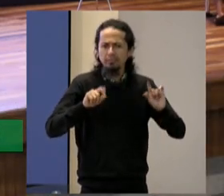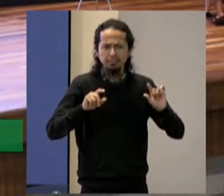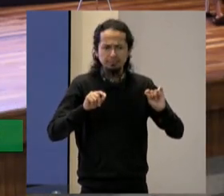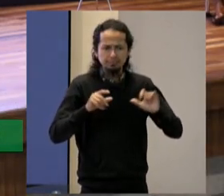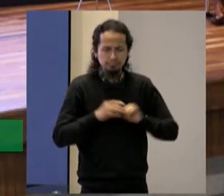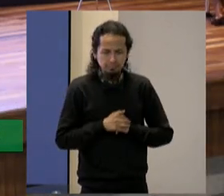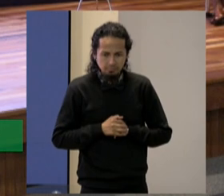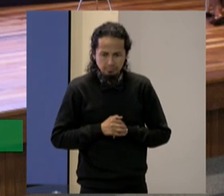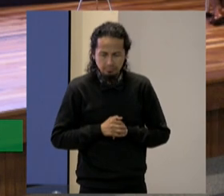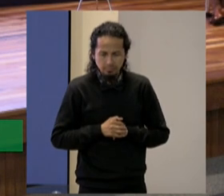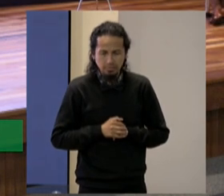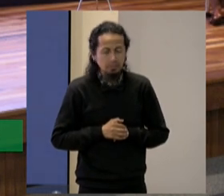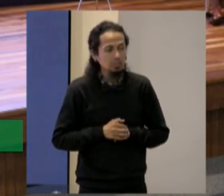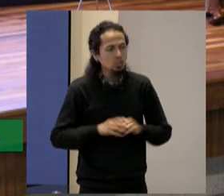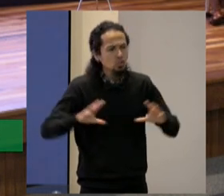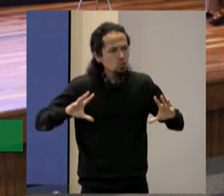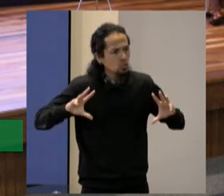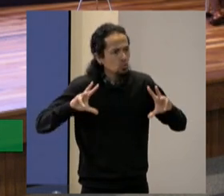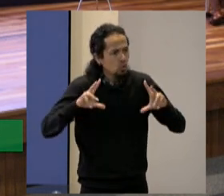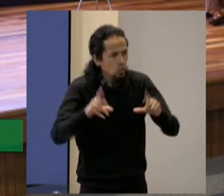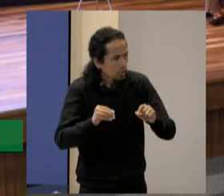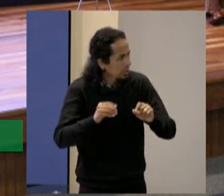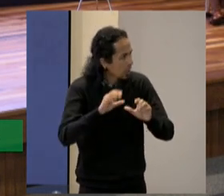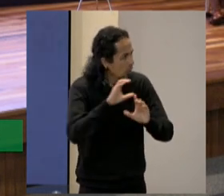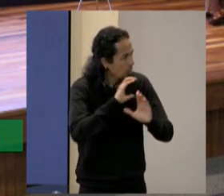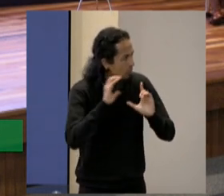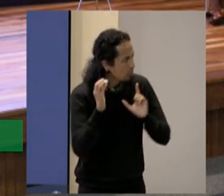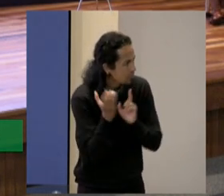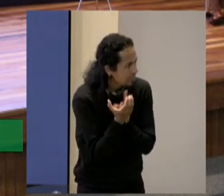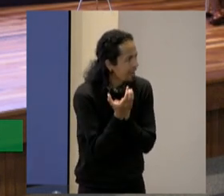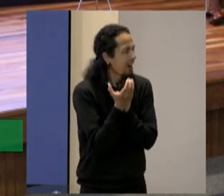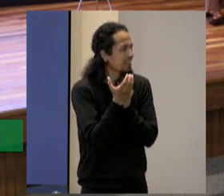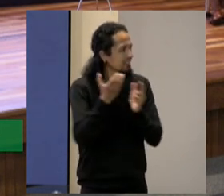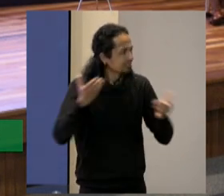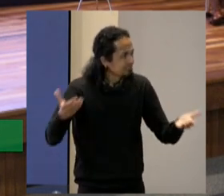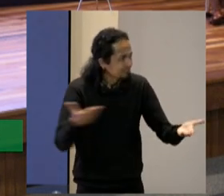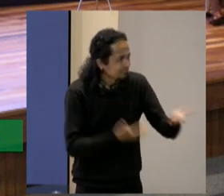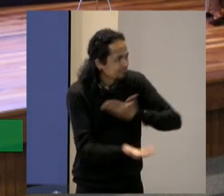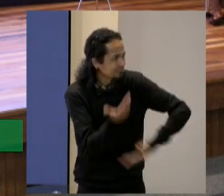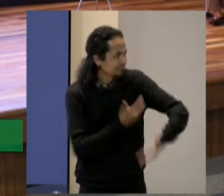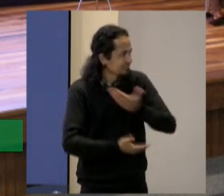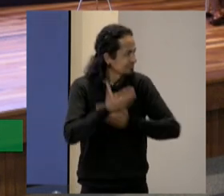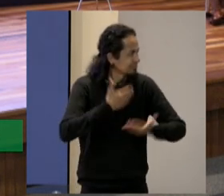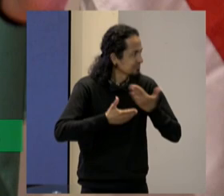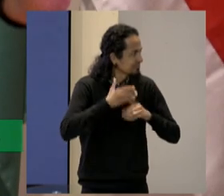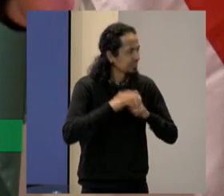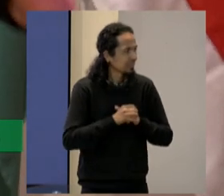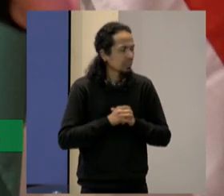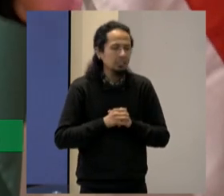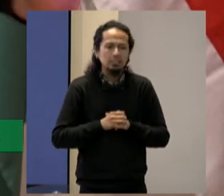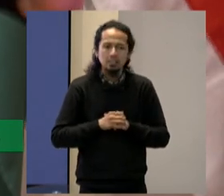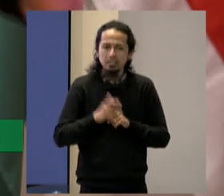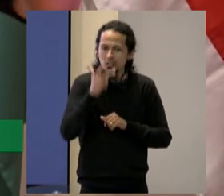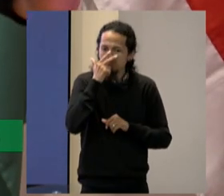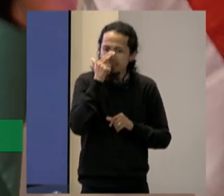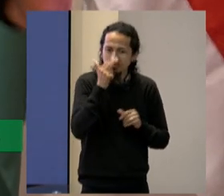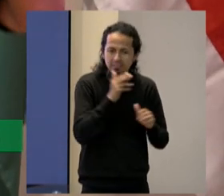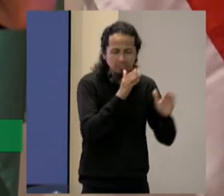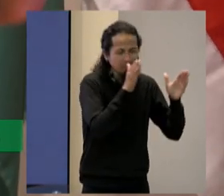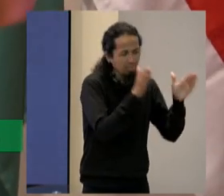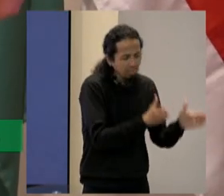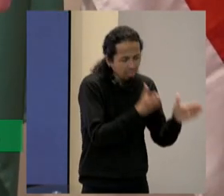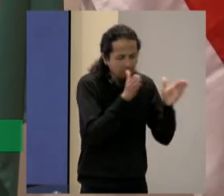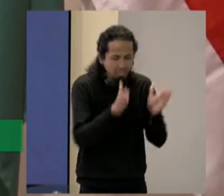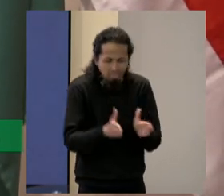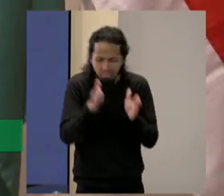envolver toda a comunidade. Então, no papel parece algo assim, meio que etapista, né? São etapas que a gente